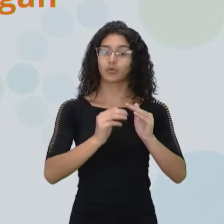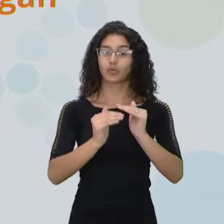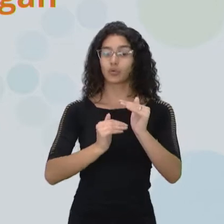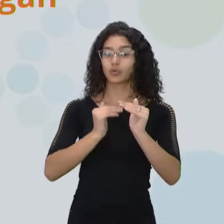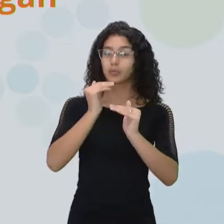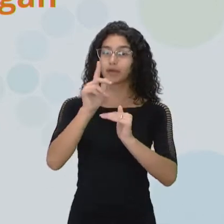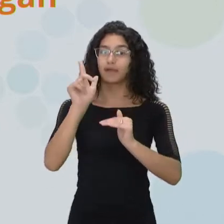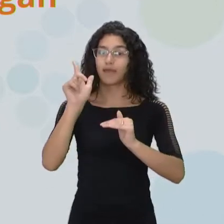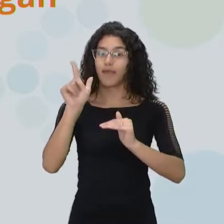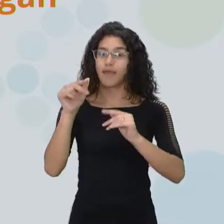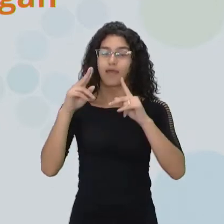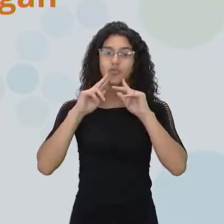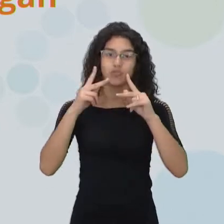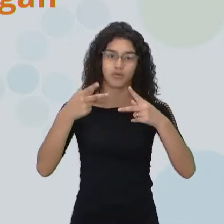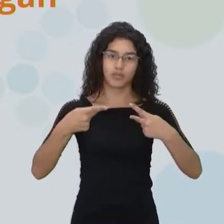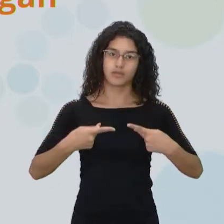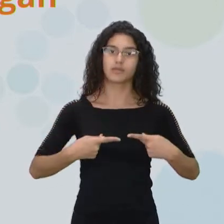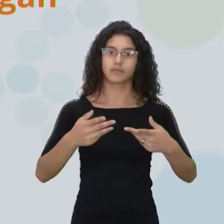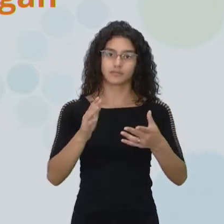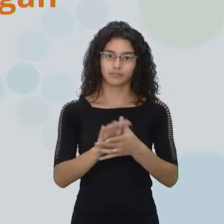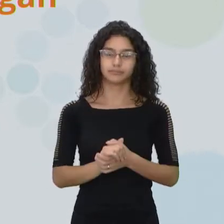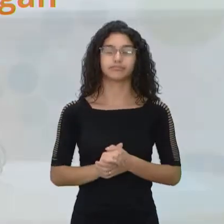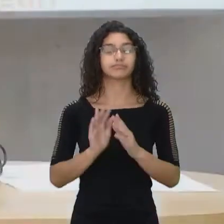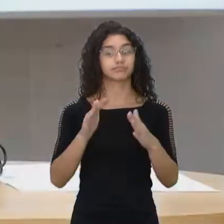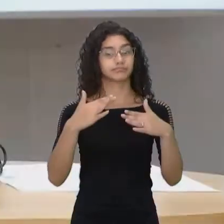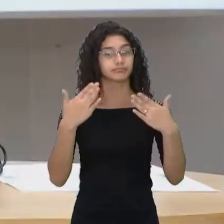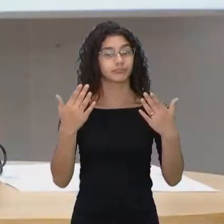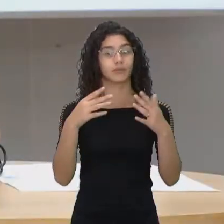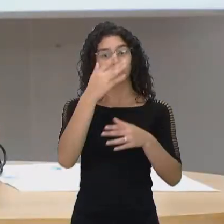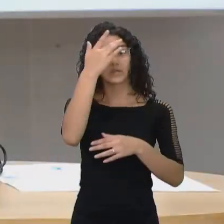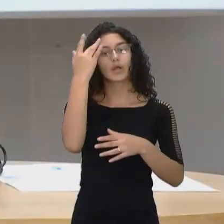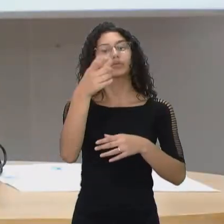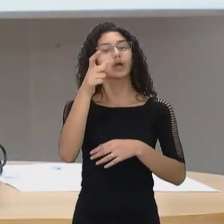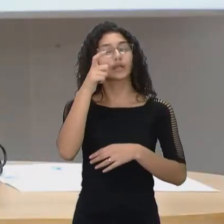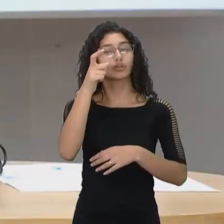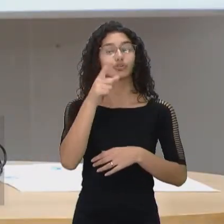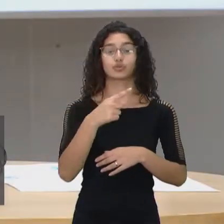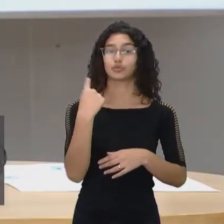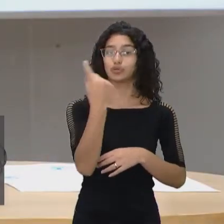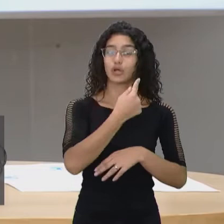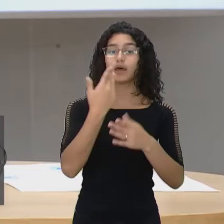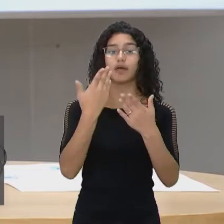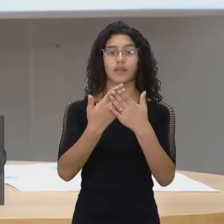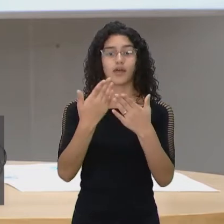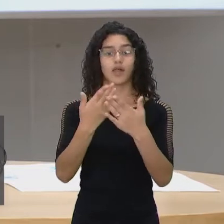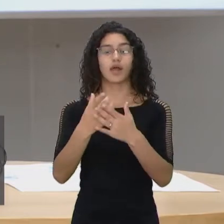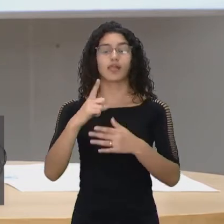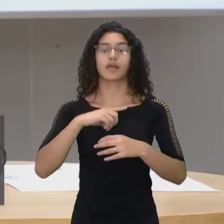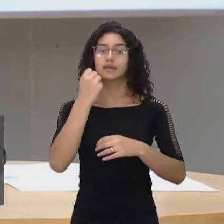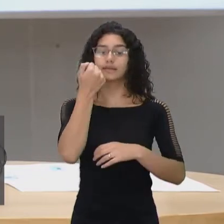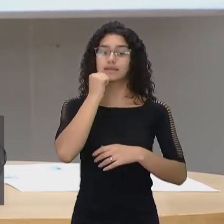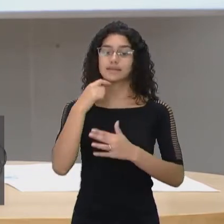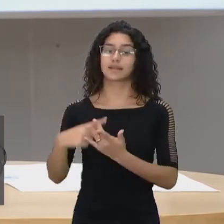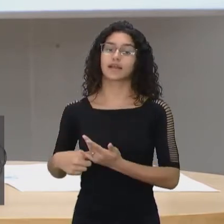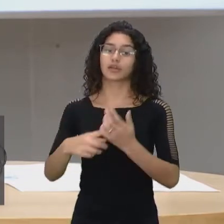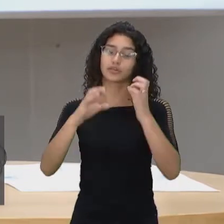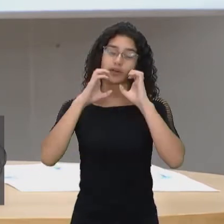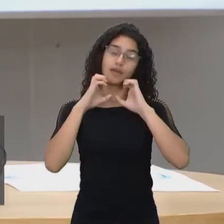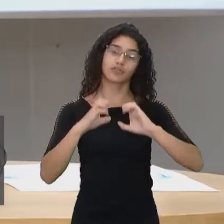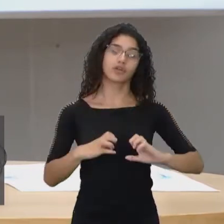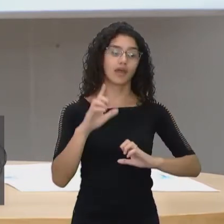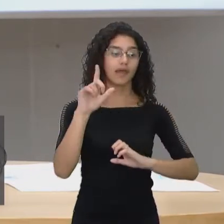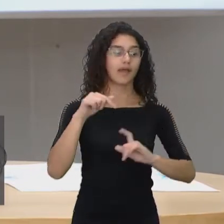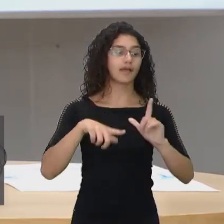Superar Desafios de Humanas. Então a galera que está assistindo aqui essa aula, né, Ciência, Tecnologia e Ética, é a galera